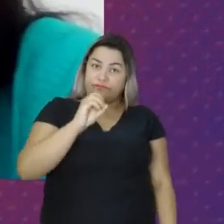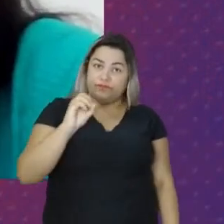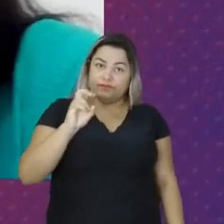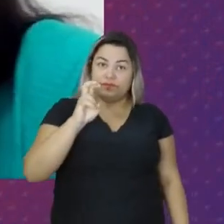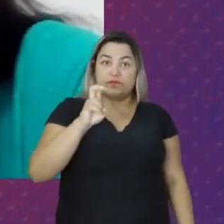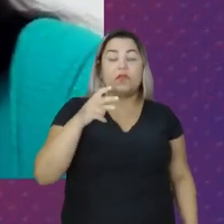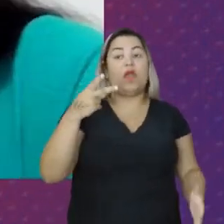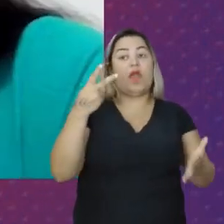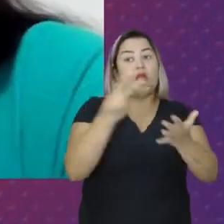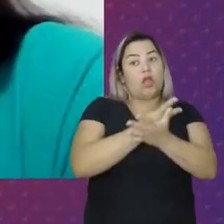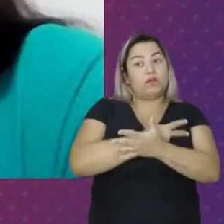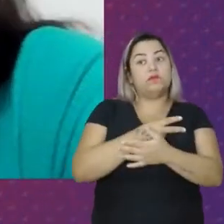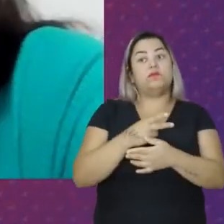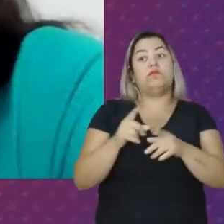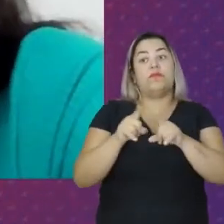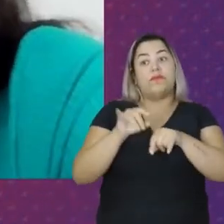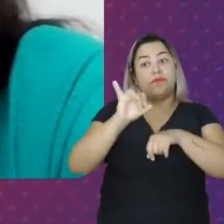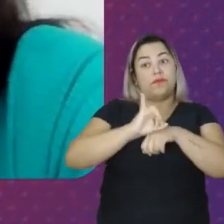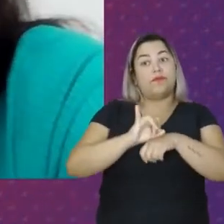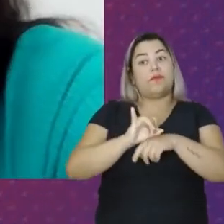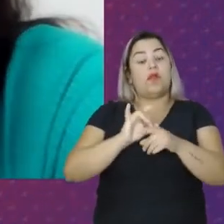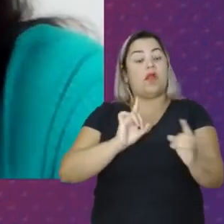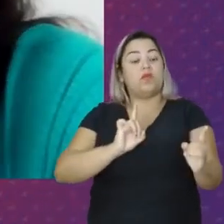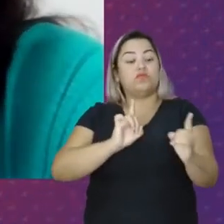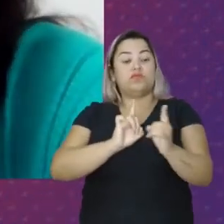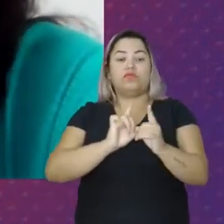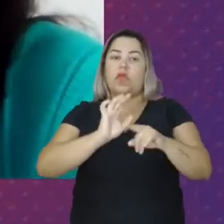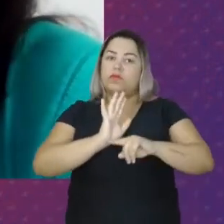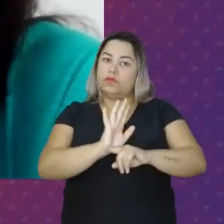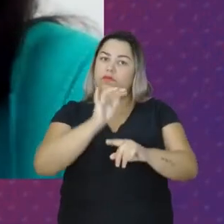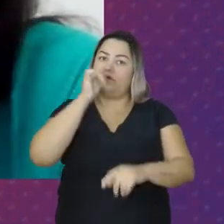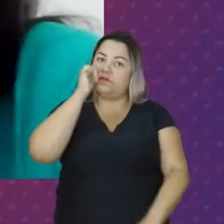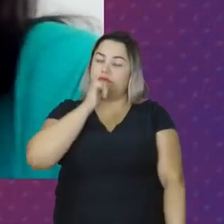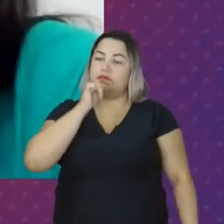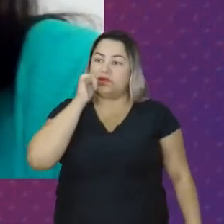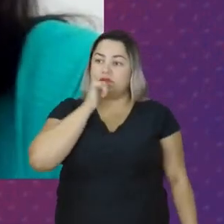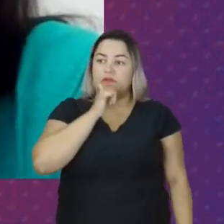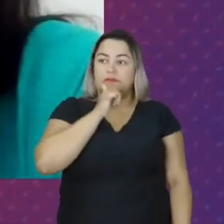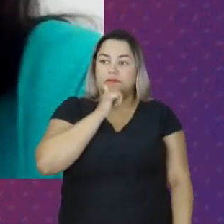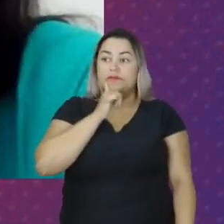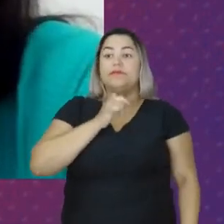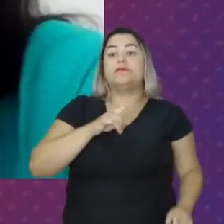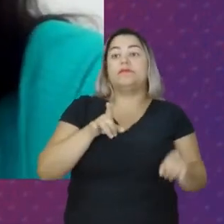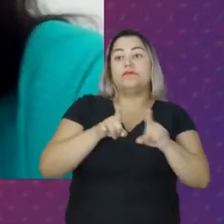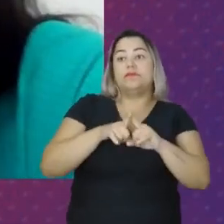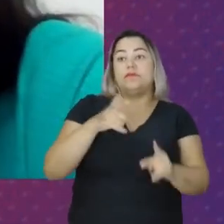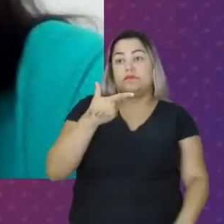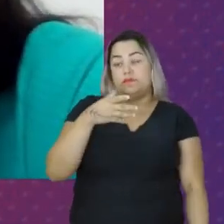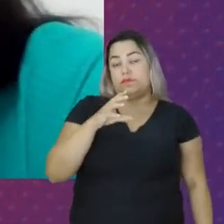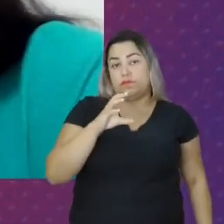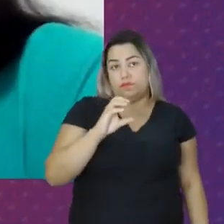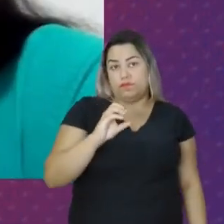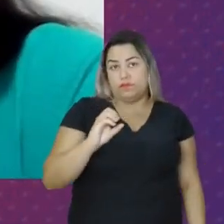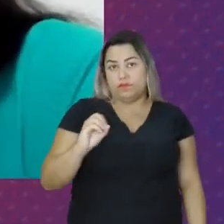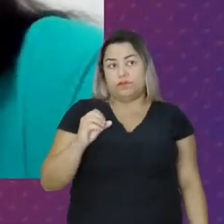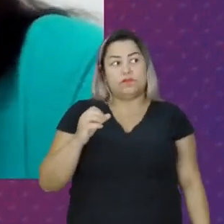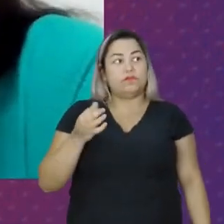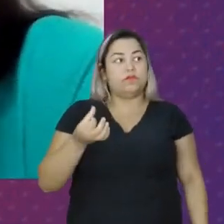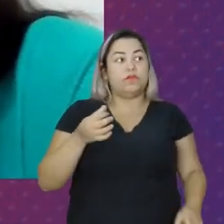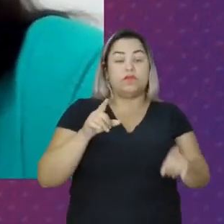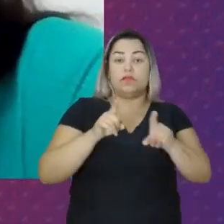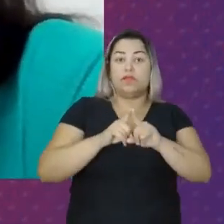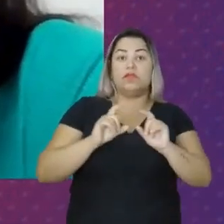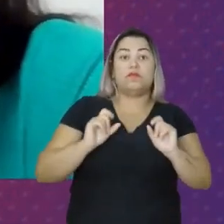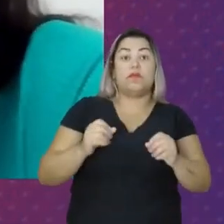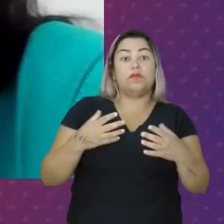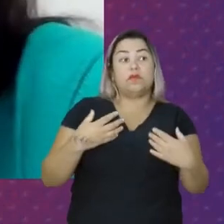2005, surge a Central de Atendimento à Mulher, né? A gente usa a sigla CAM, e a partir de 2006, a SPM